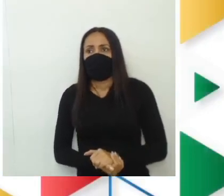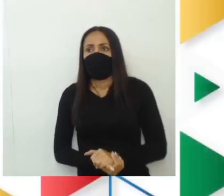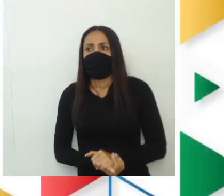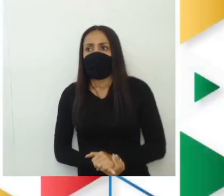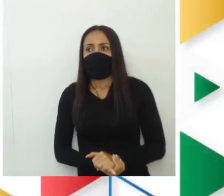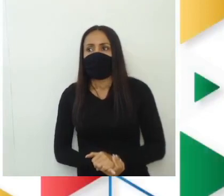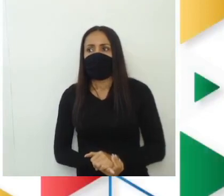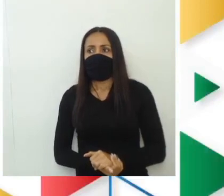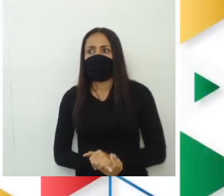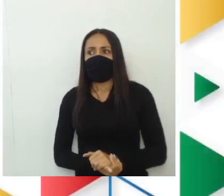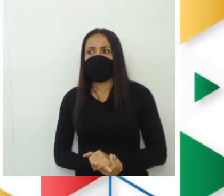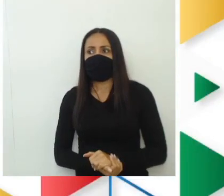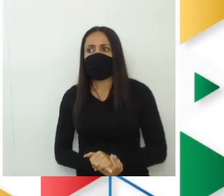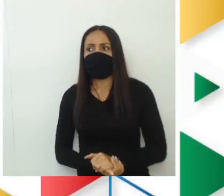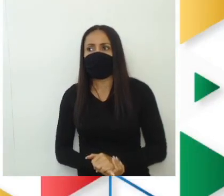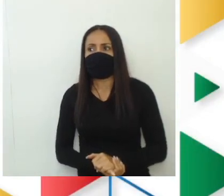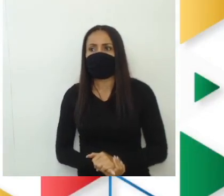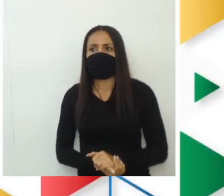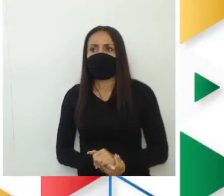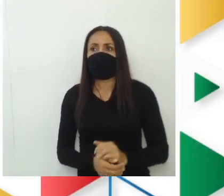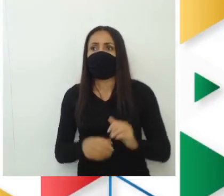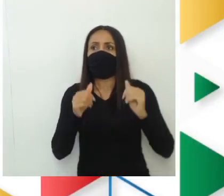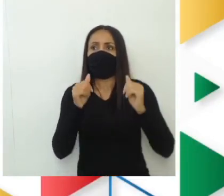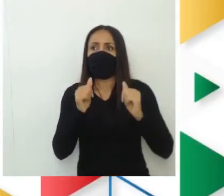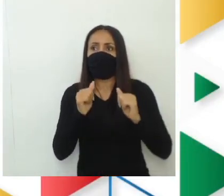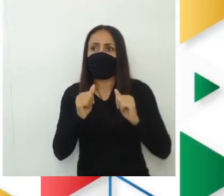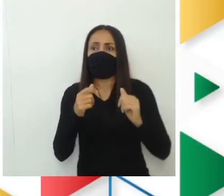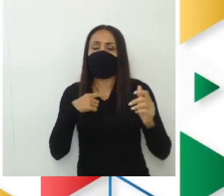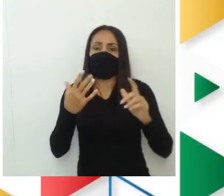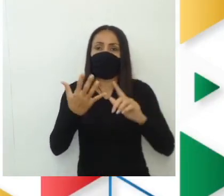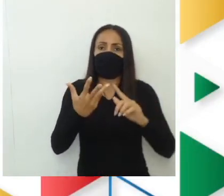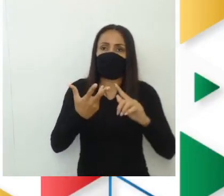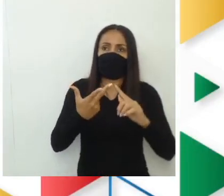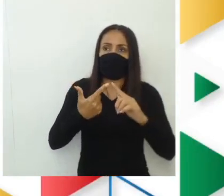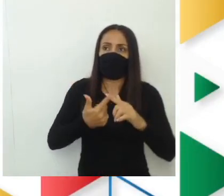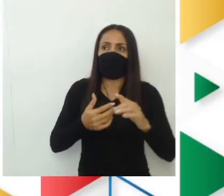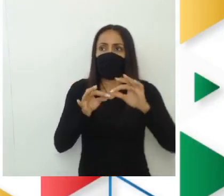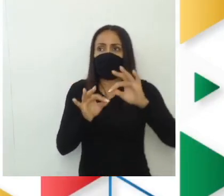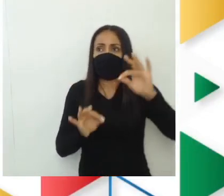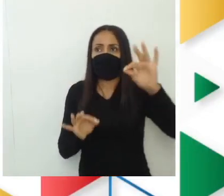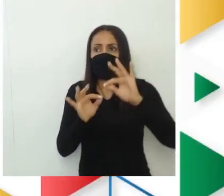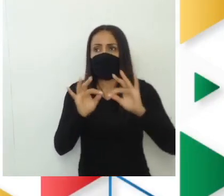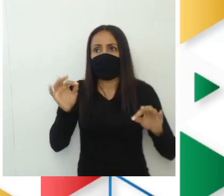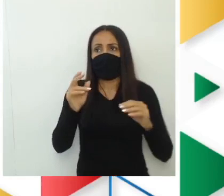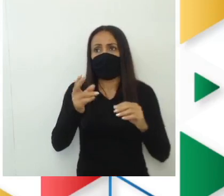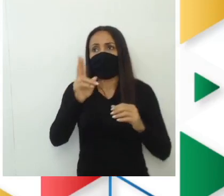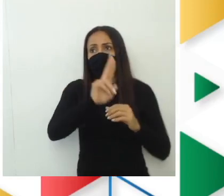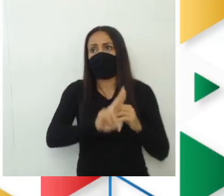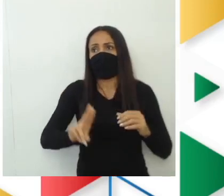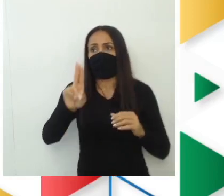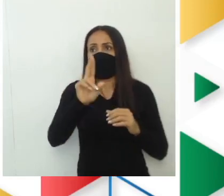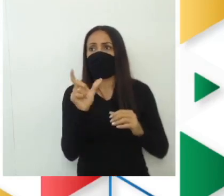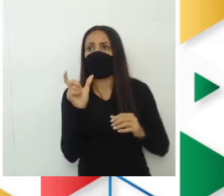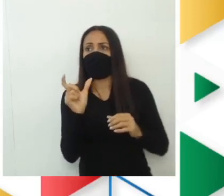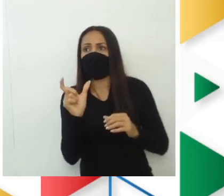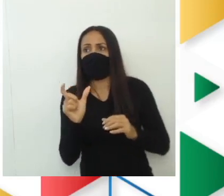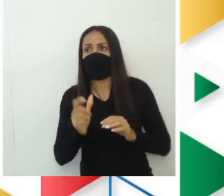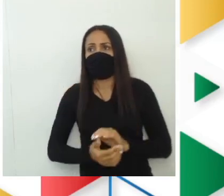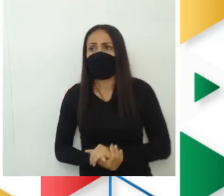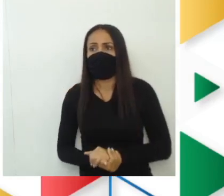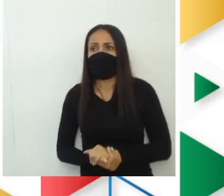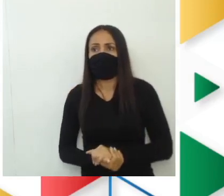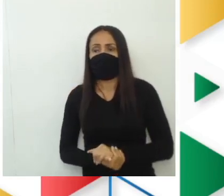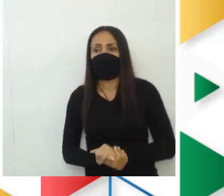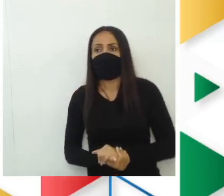Esses números eles podem servir para contar, medir, ordenar ou ser utilizados como código. Como eu falei do código